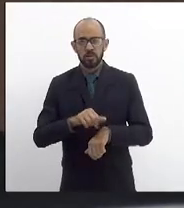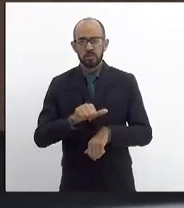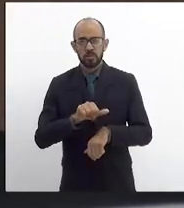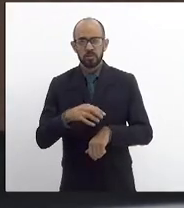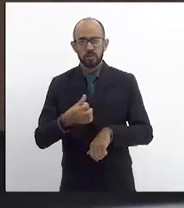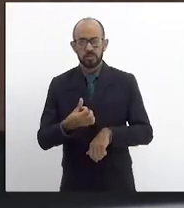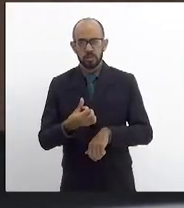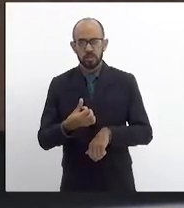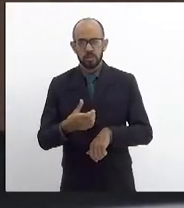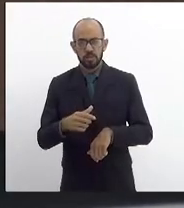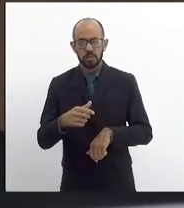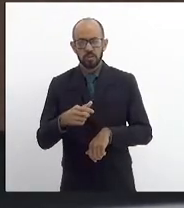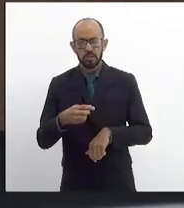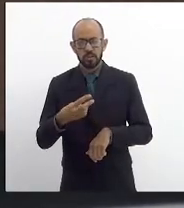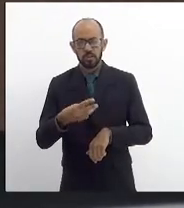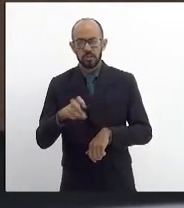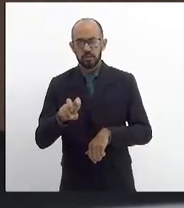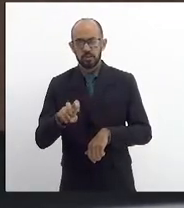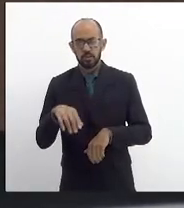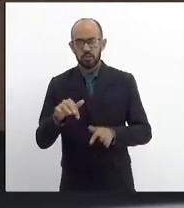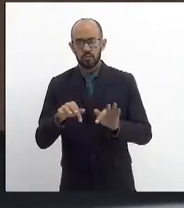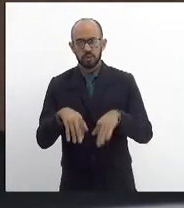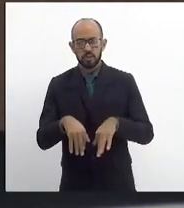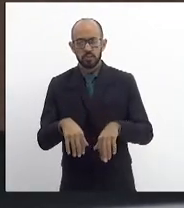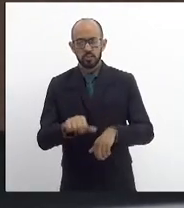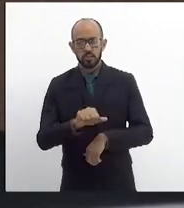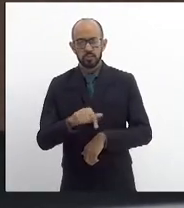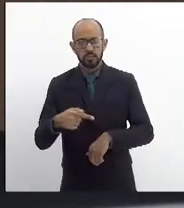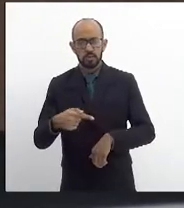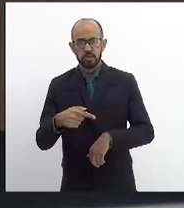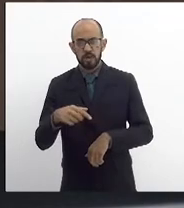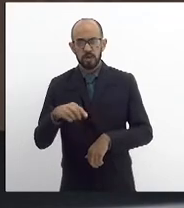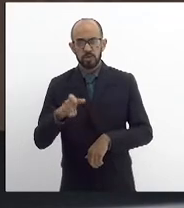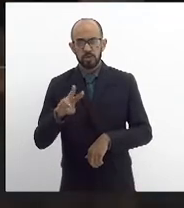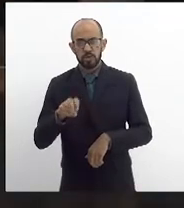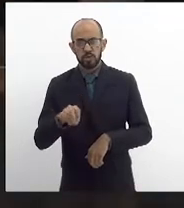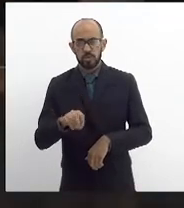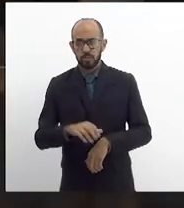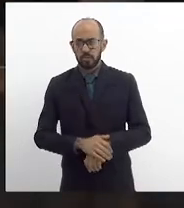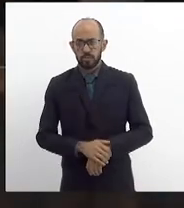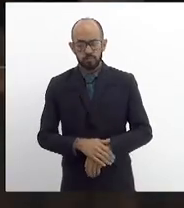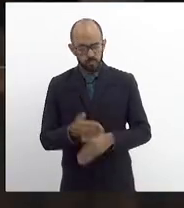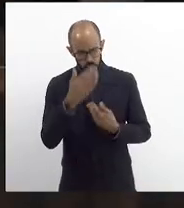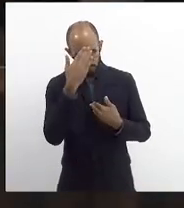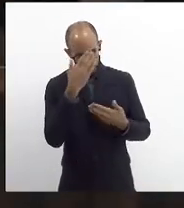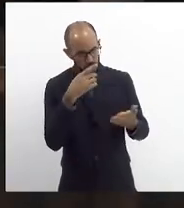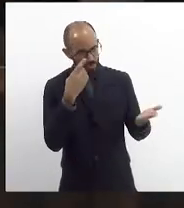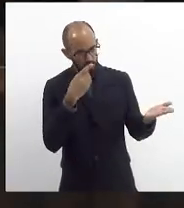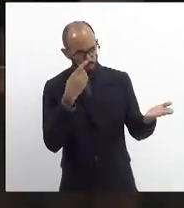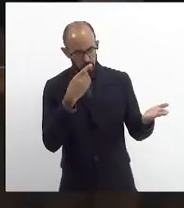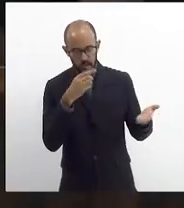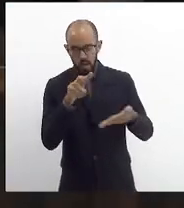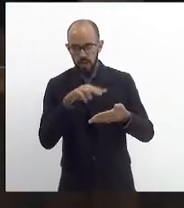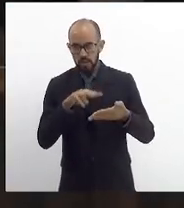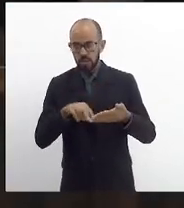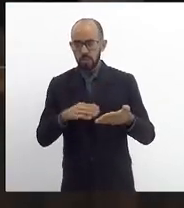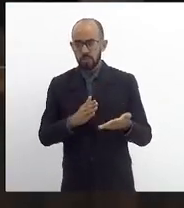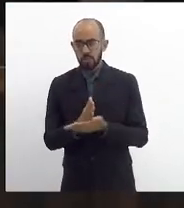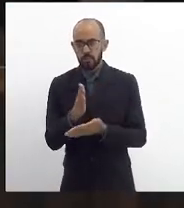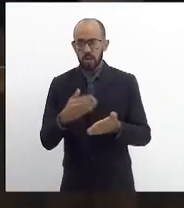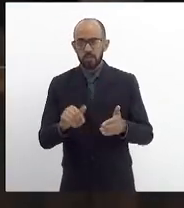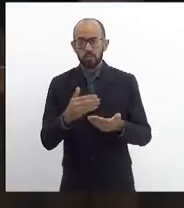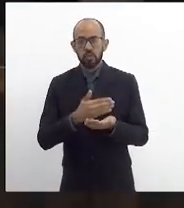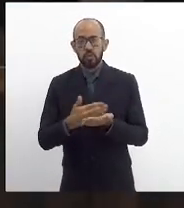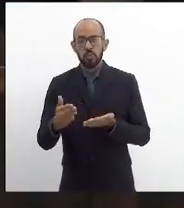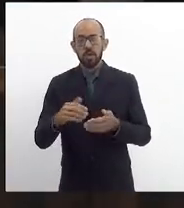16:35 encerrou ser 17:30 obrigado vida e aprovada a ata passa os